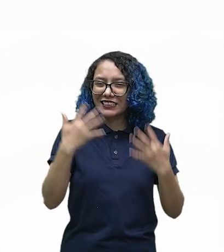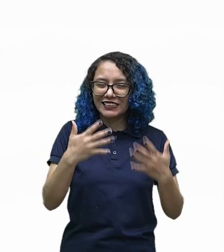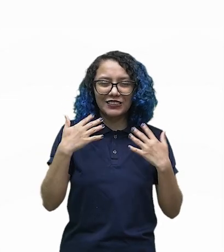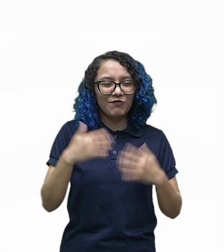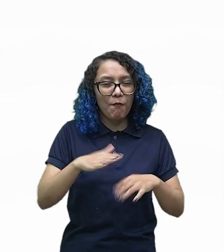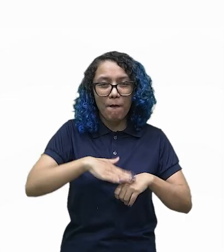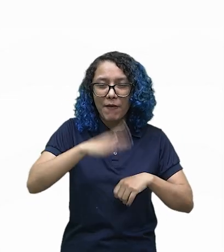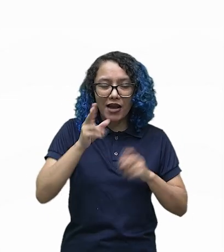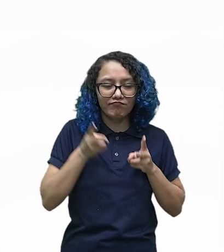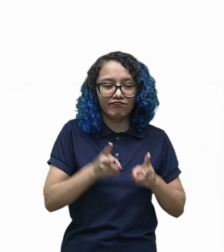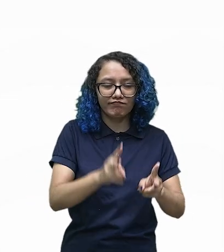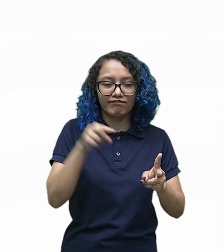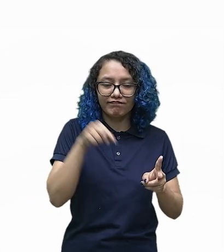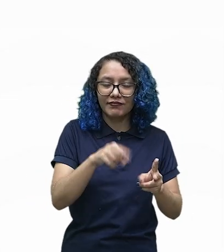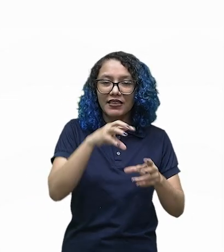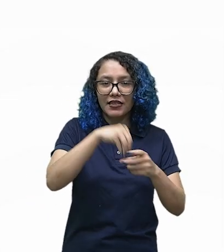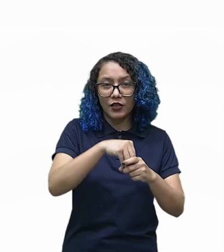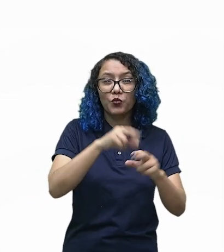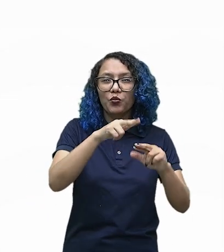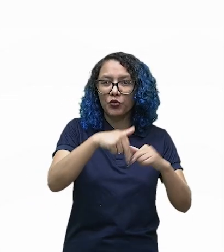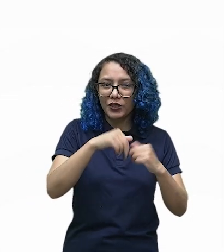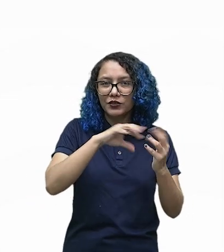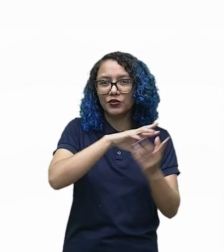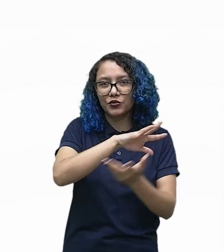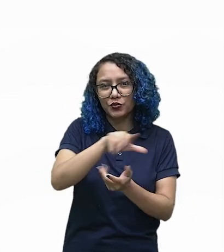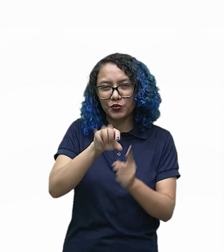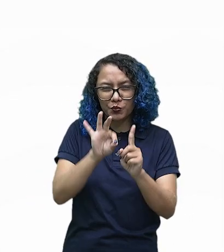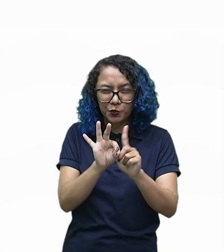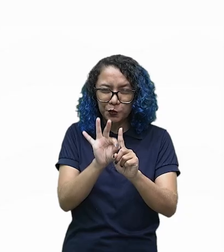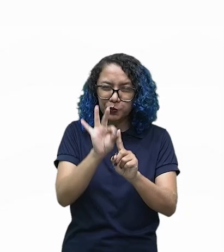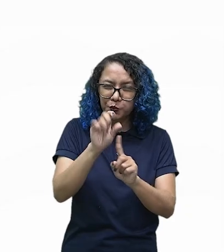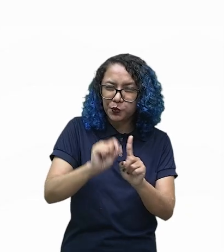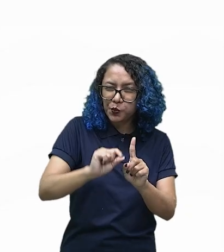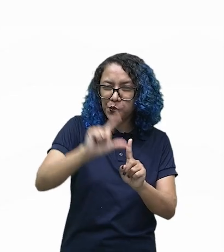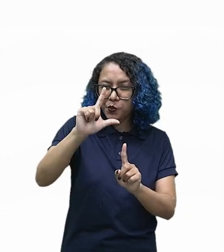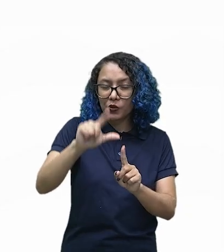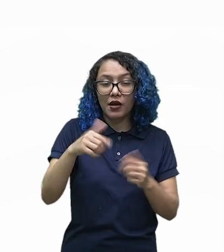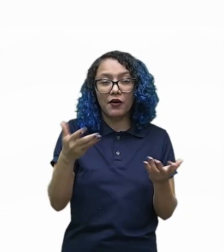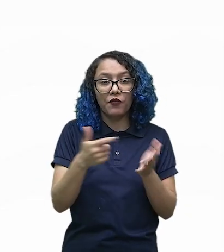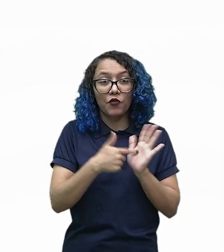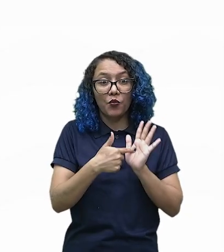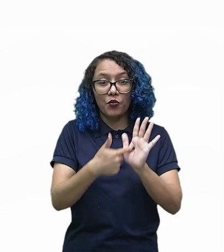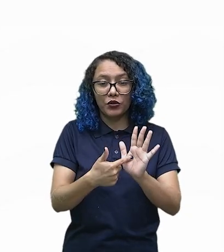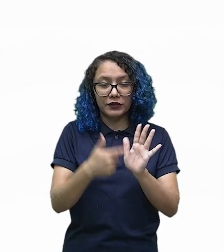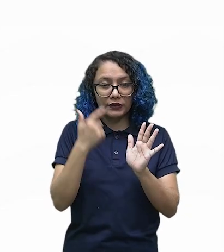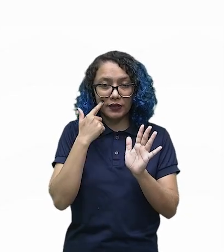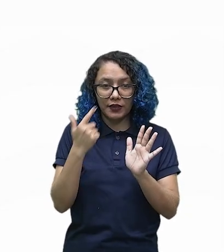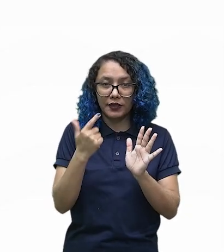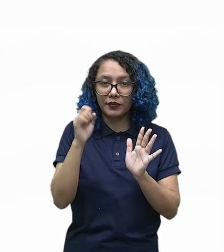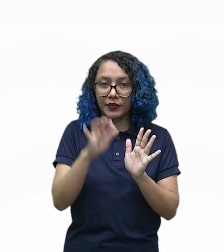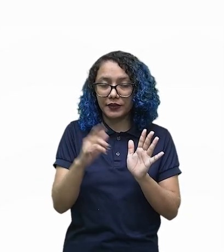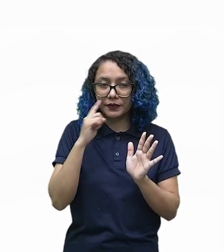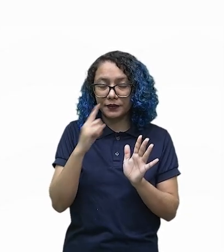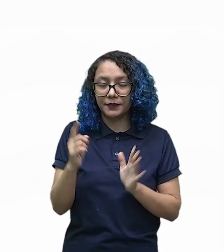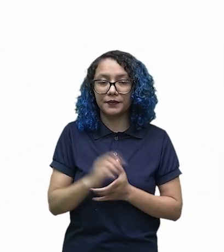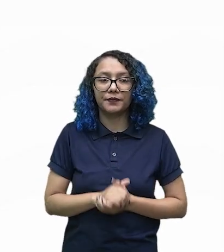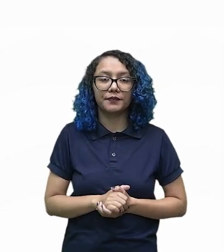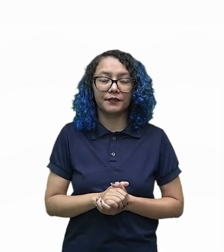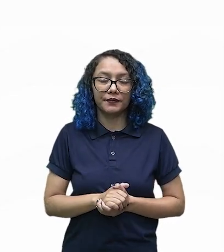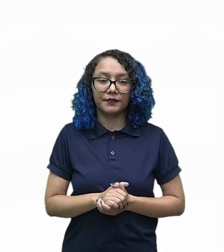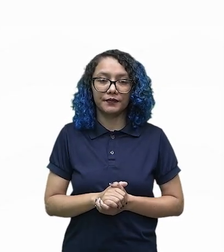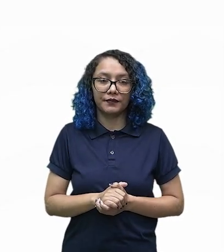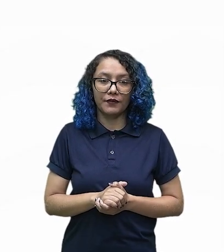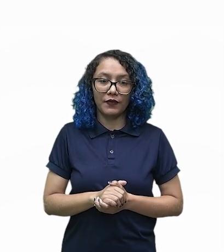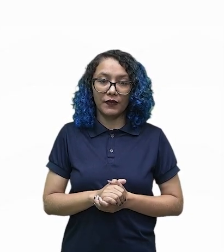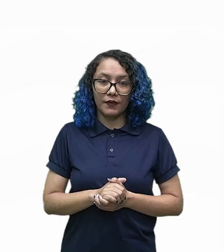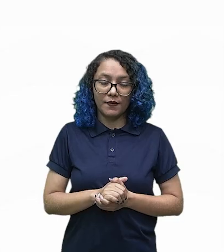retido, elevando a temperatura global. Vamos acompanhar uma imagem que mostra esse fenômeno aí. Então, aqui a